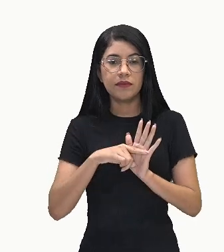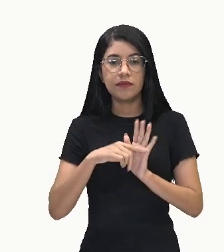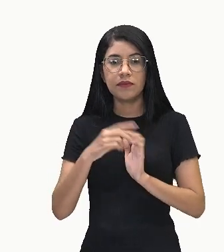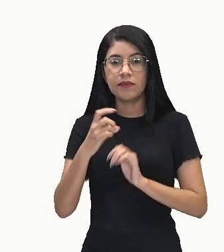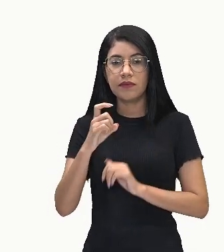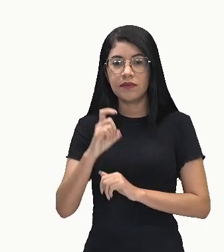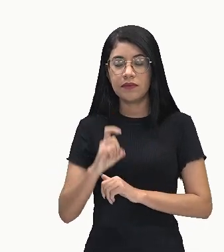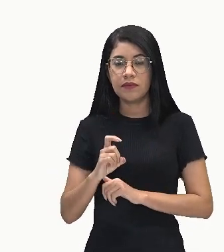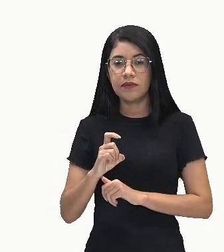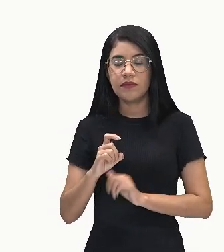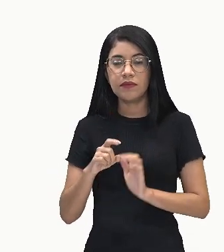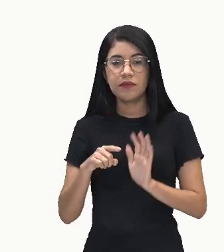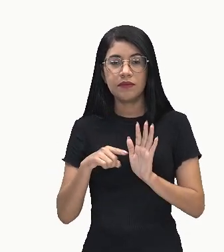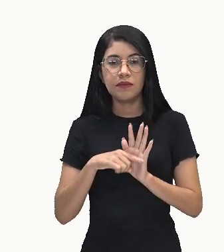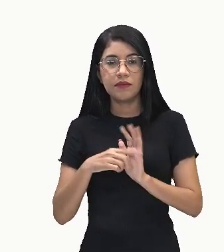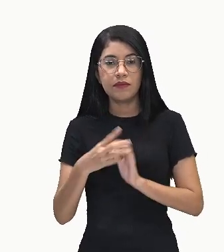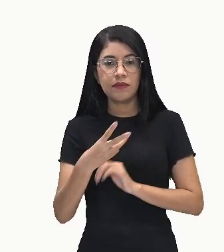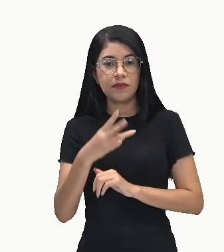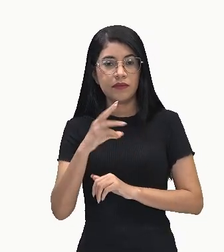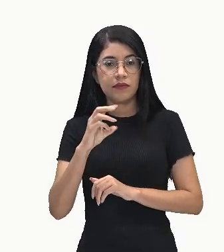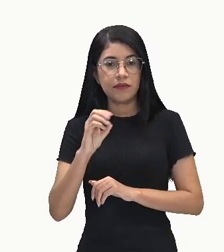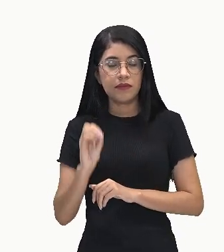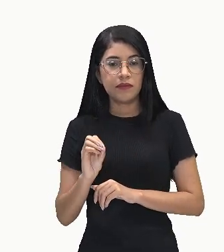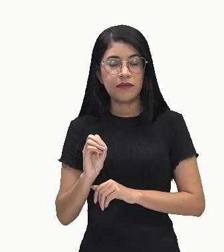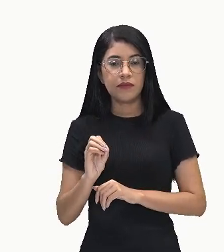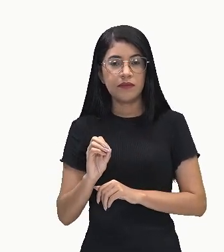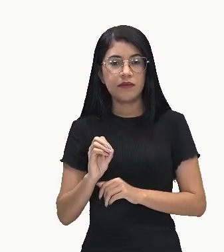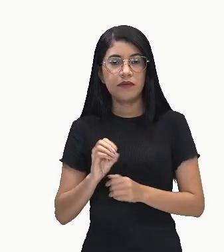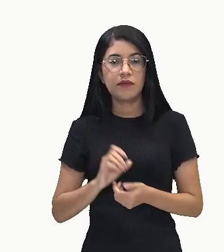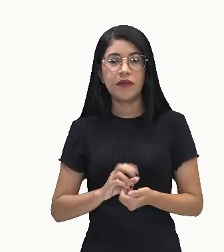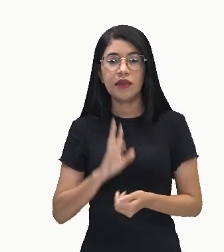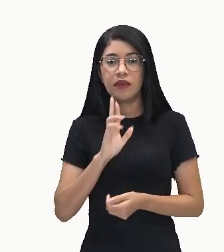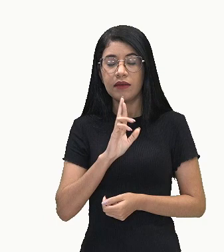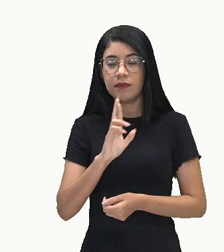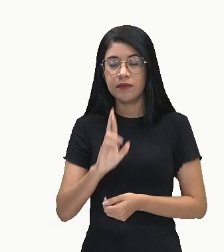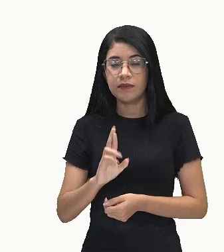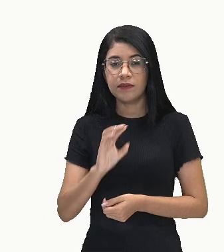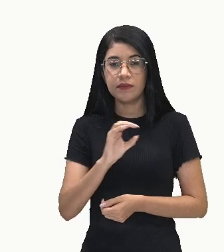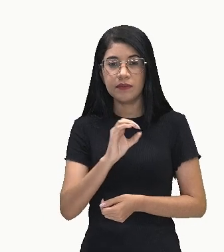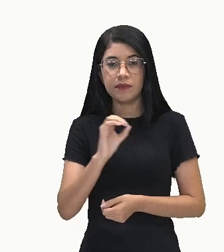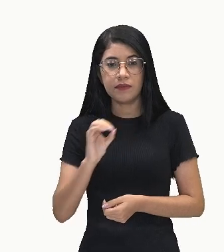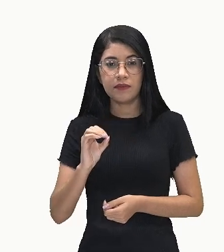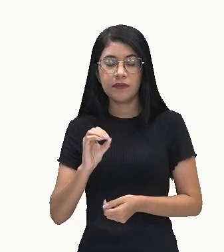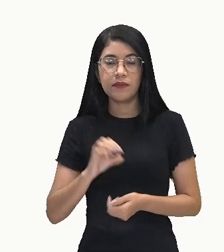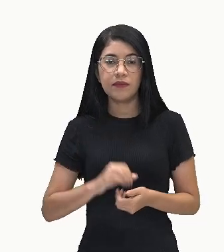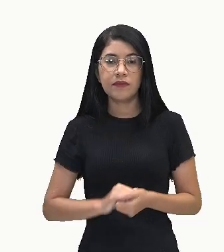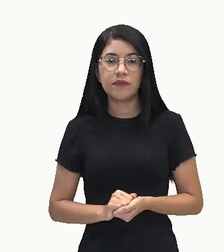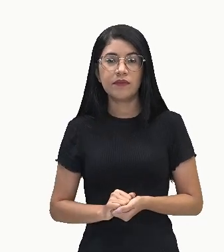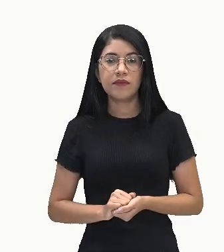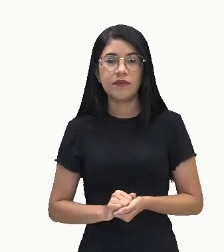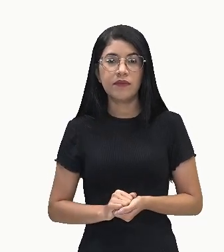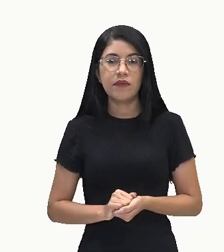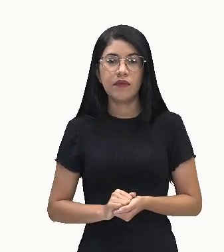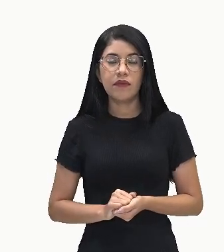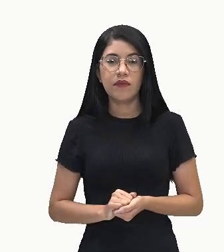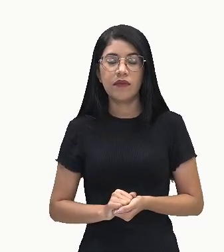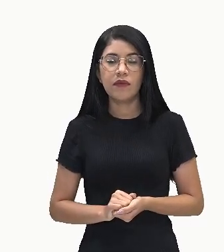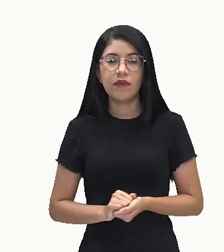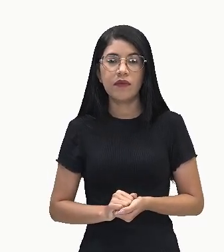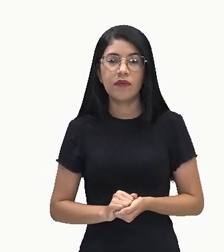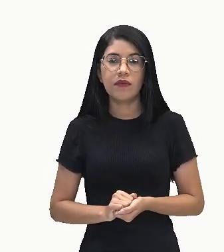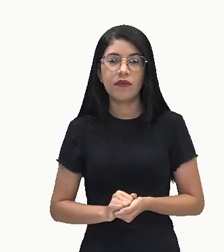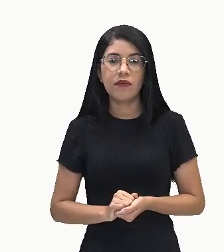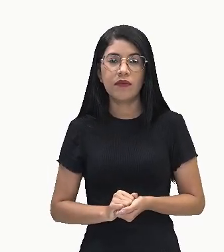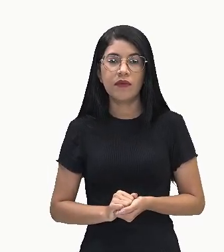x menos 30. E isso daqui é igual a quanto? A 0. Olhando aqui para o nosso